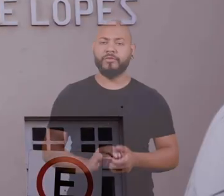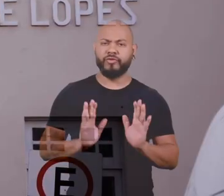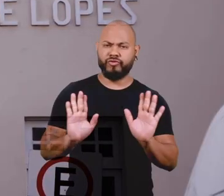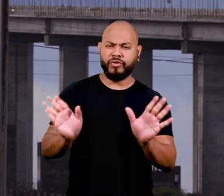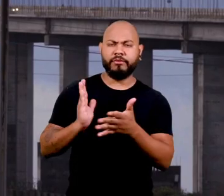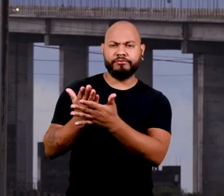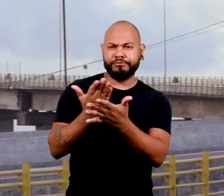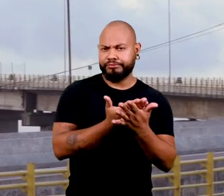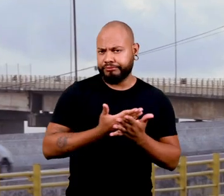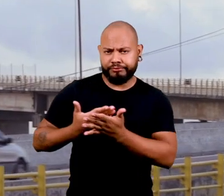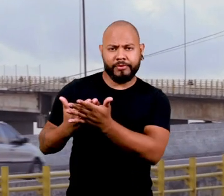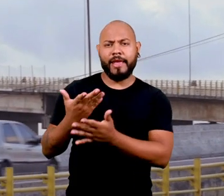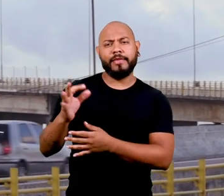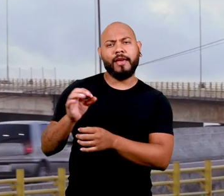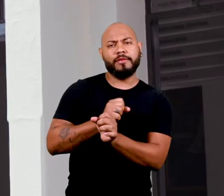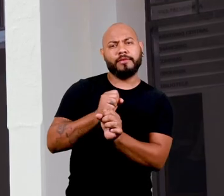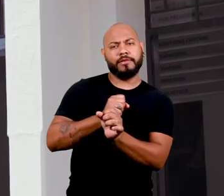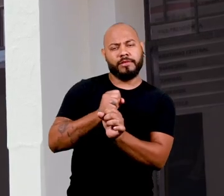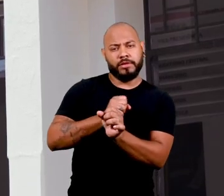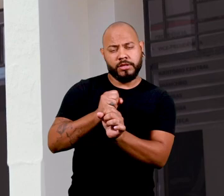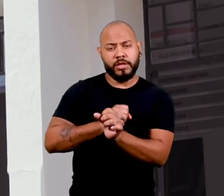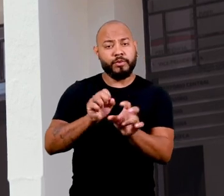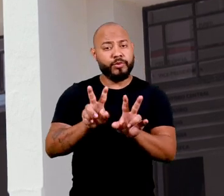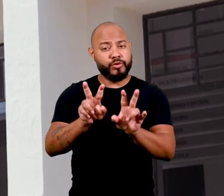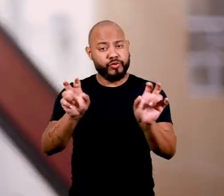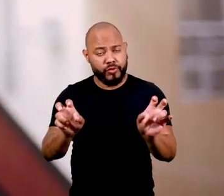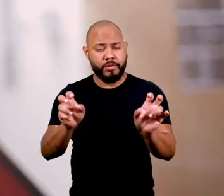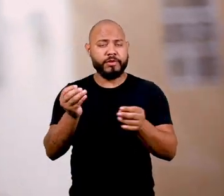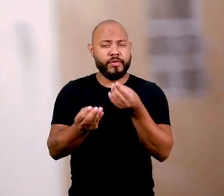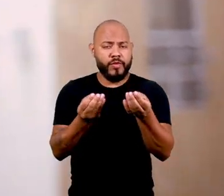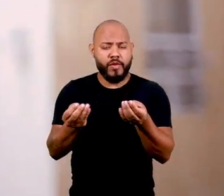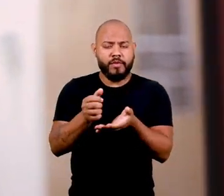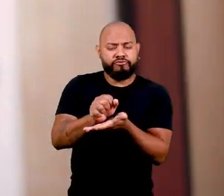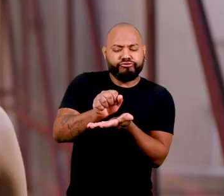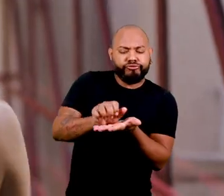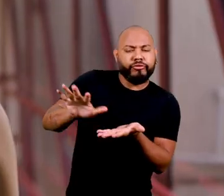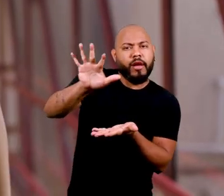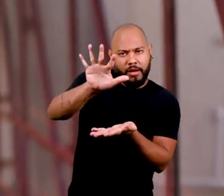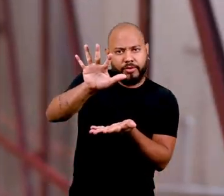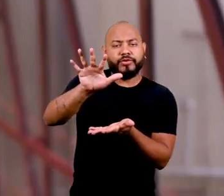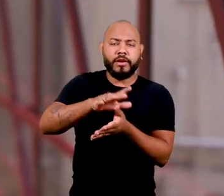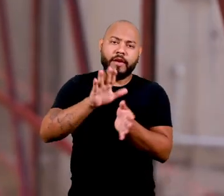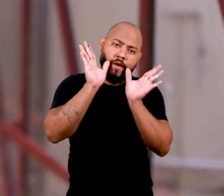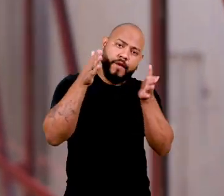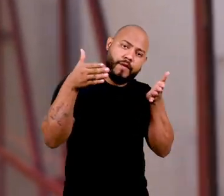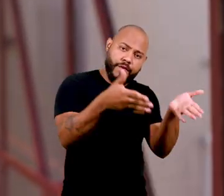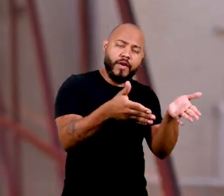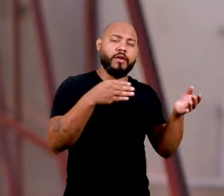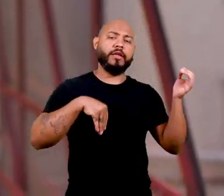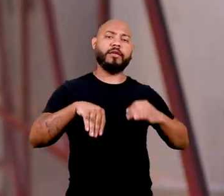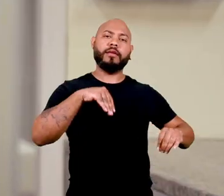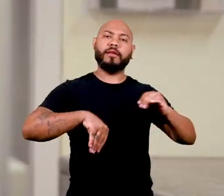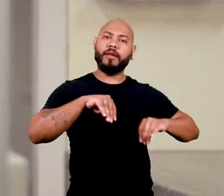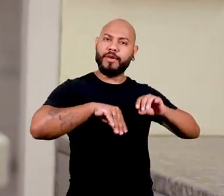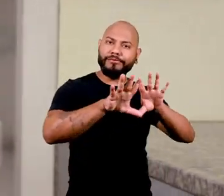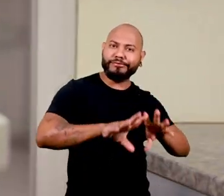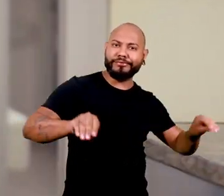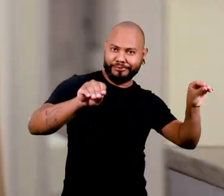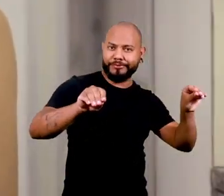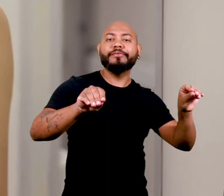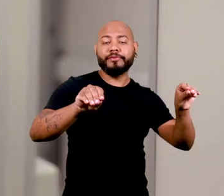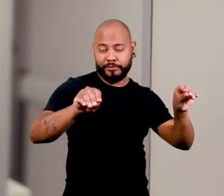tenho estudado já nos últimos 10 anos sobre a ayahuasca, principalmente, e o potencial terapêutico na